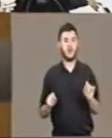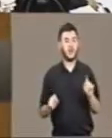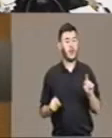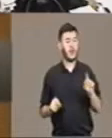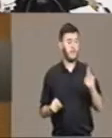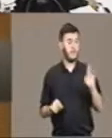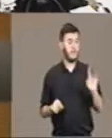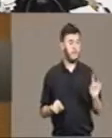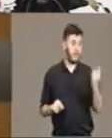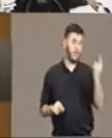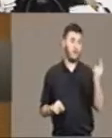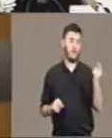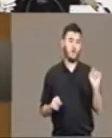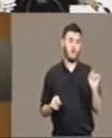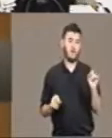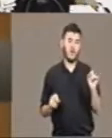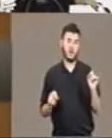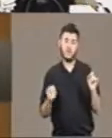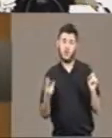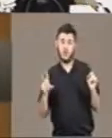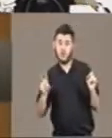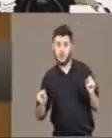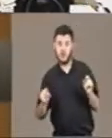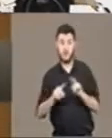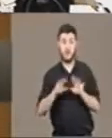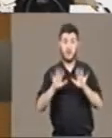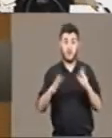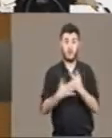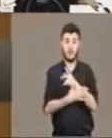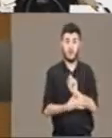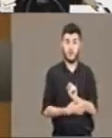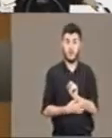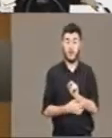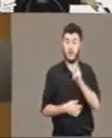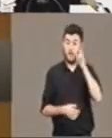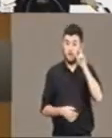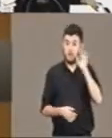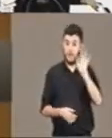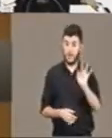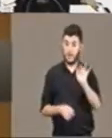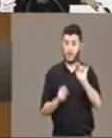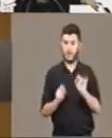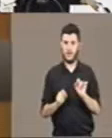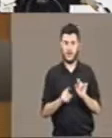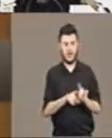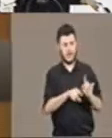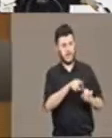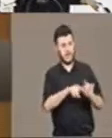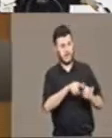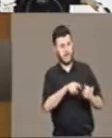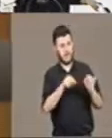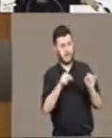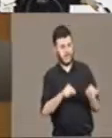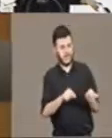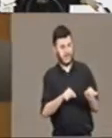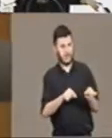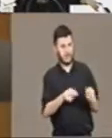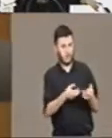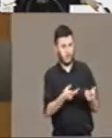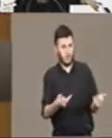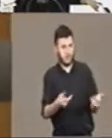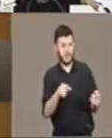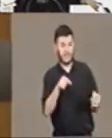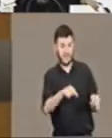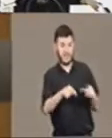determinar. Então, a posição do ministro Luiz Edson Fachin é, na hipótese de, nesses equipamentos, não se encontrar algo que diga respeito